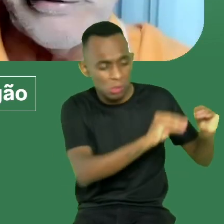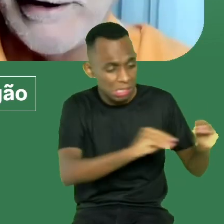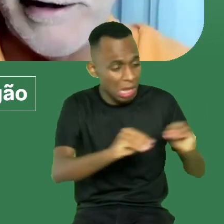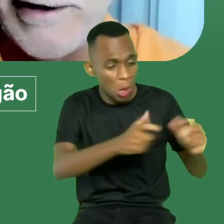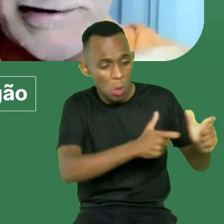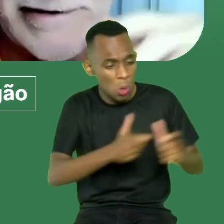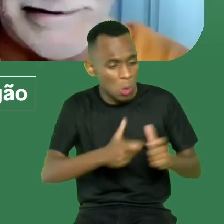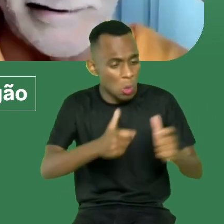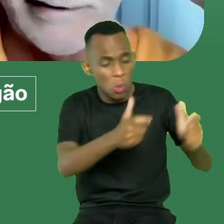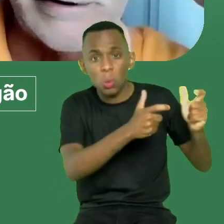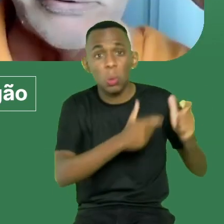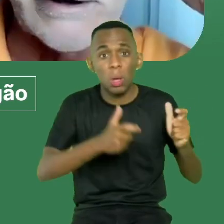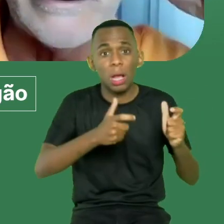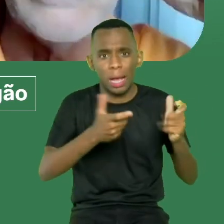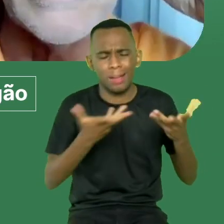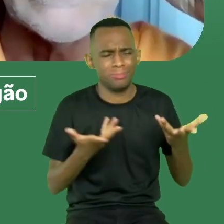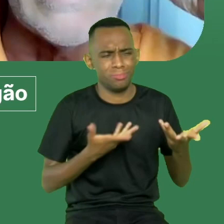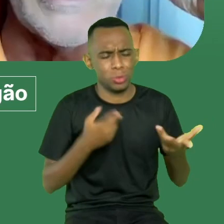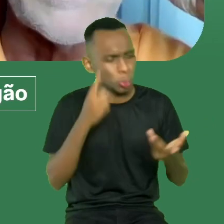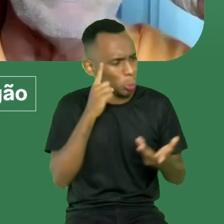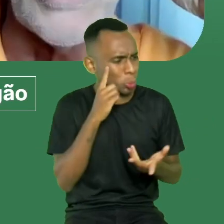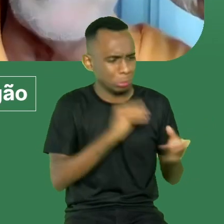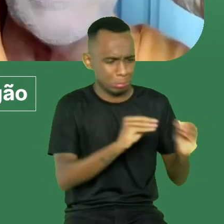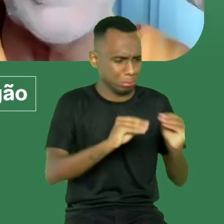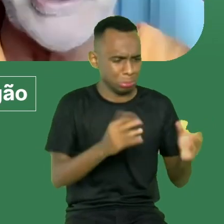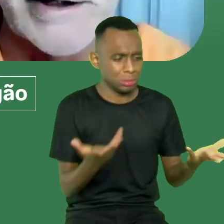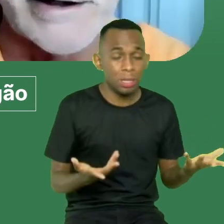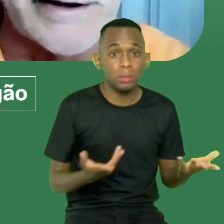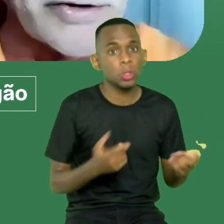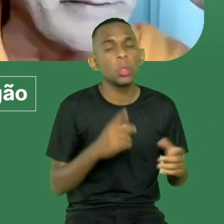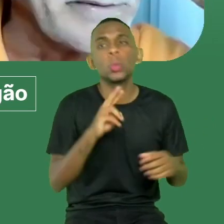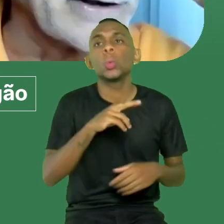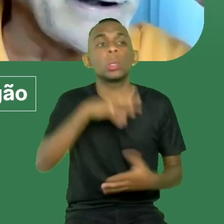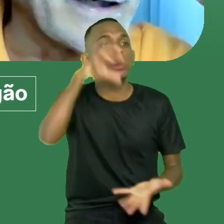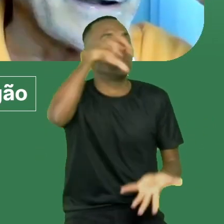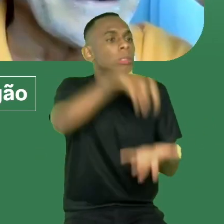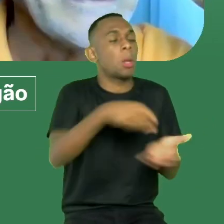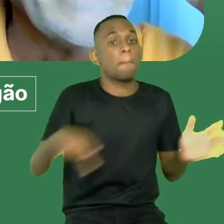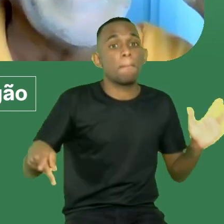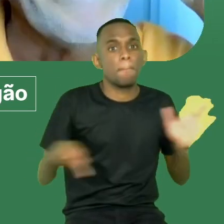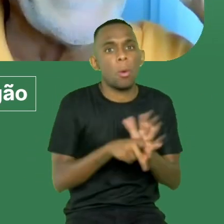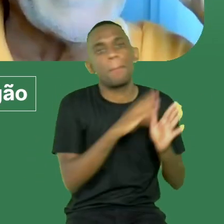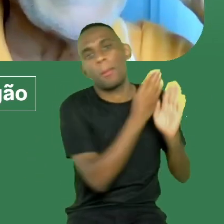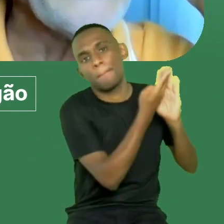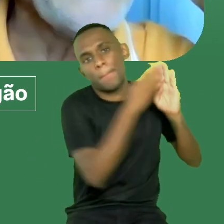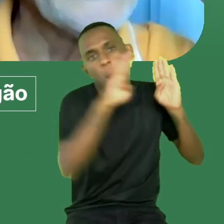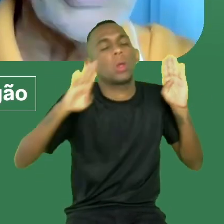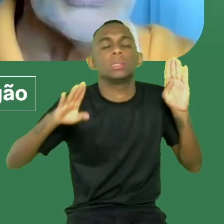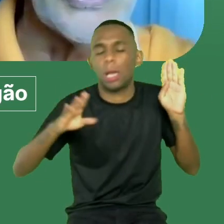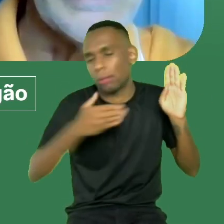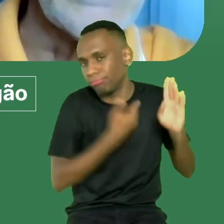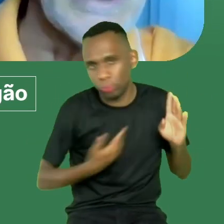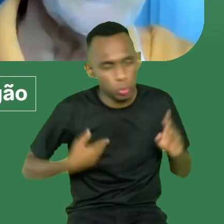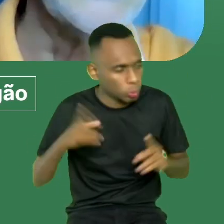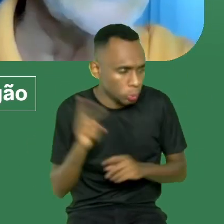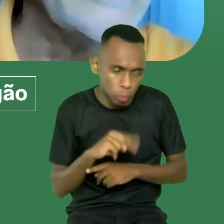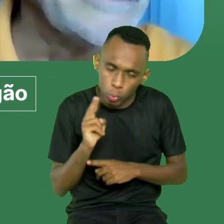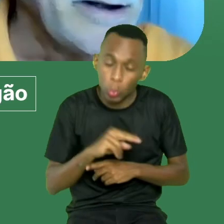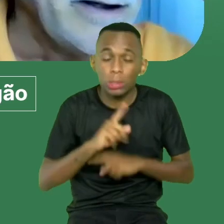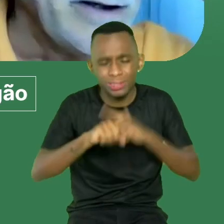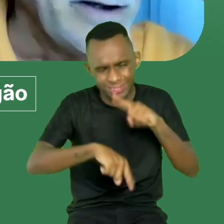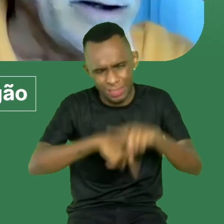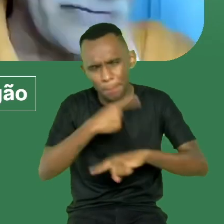num lugar diferente, assim, nunca teve uma sede própria, digna de uma biblioteca. Até que construíram lá